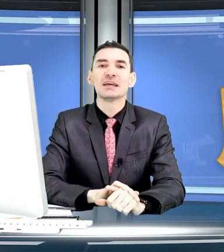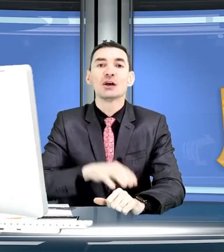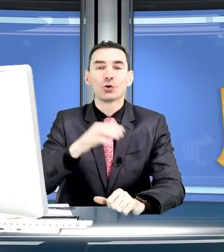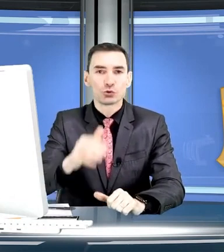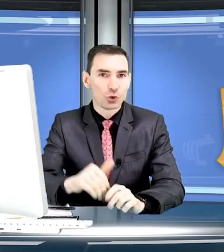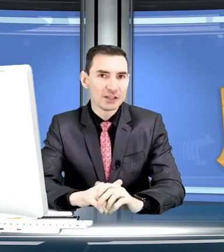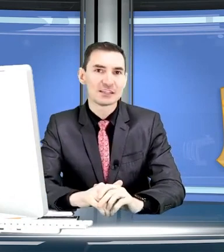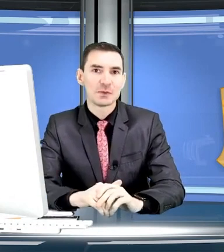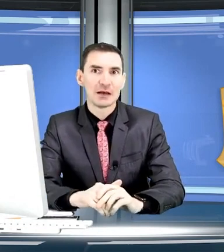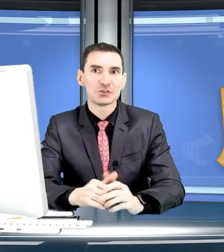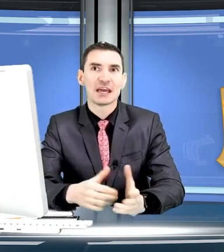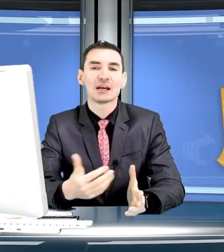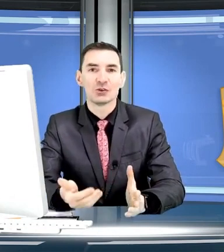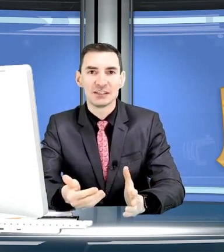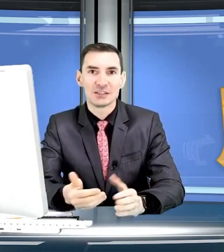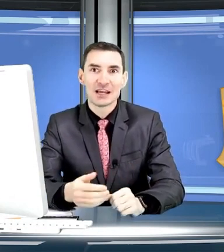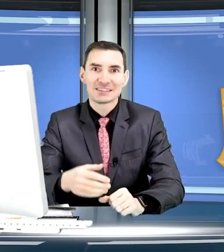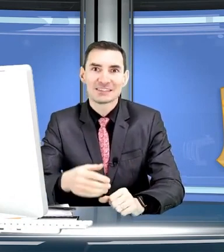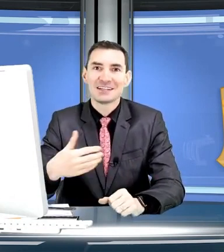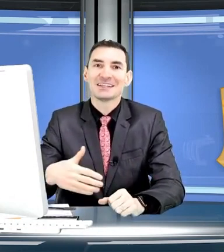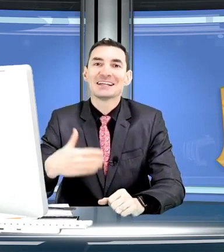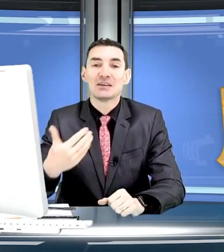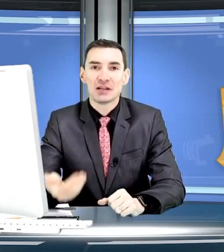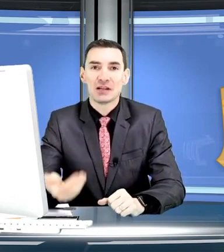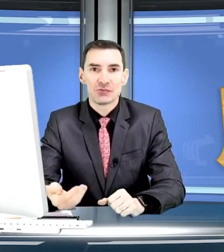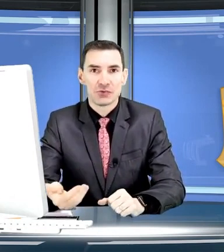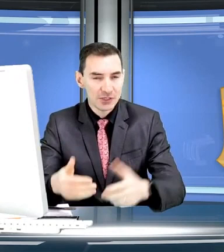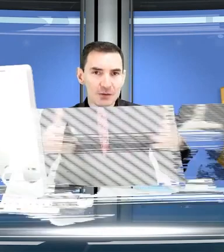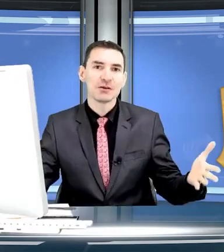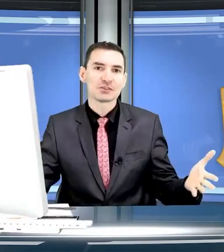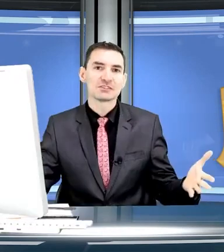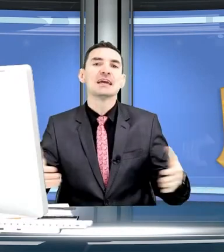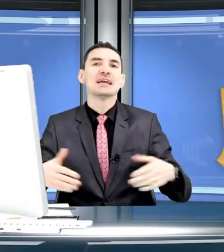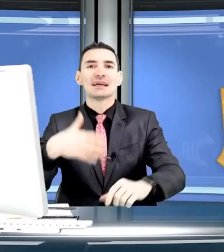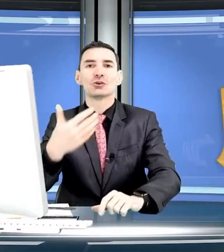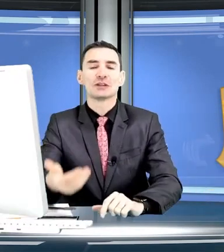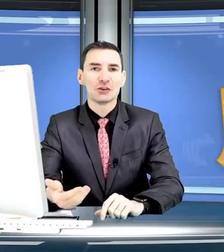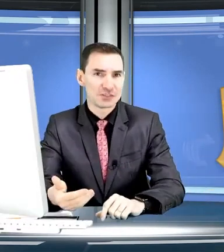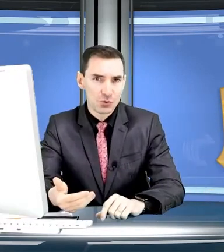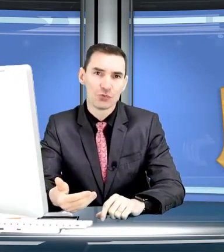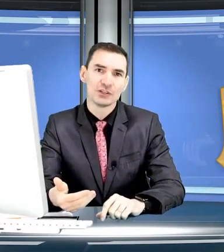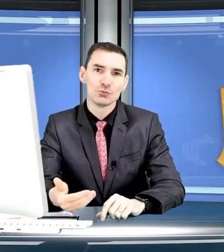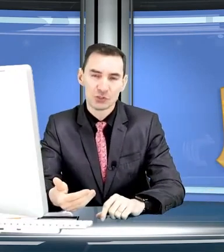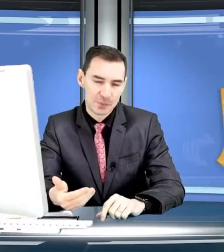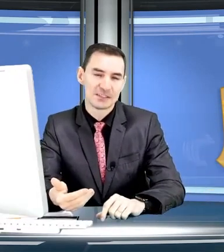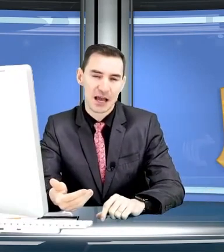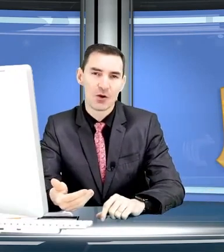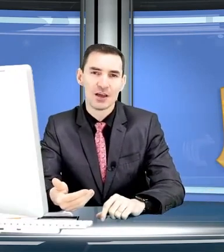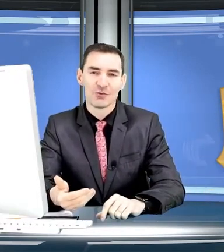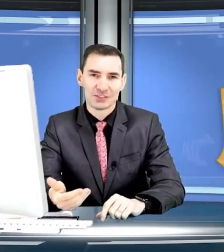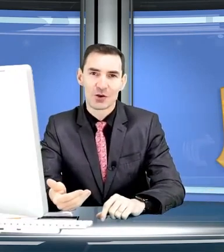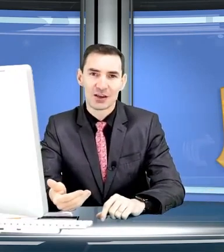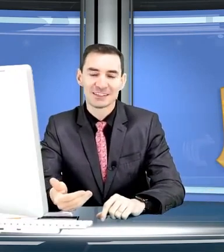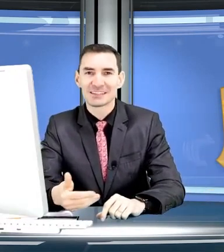para você, com todas as palavras, o que é que aconteceu e essa verdadeira reviravolta. Eu queria para você, que está aí do outro lado, fazer um convite muito